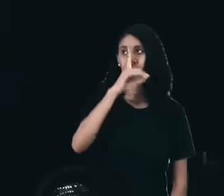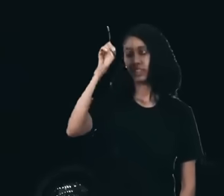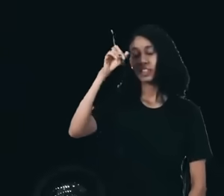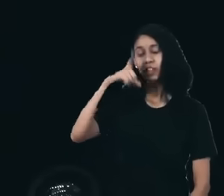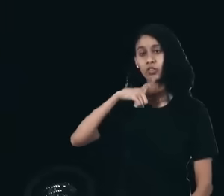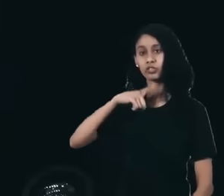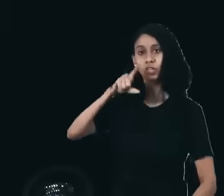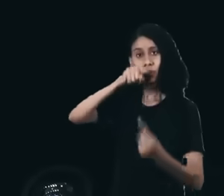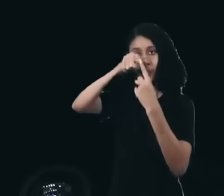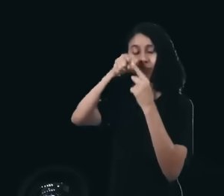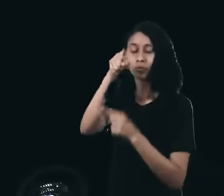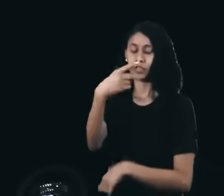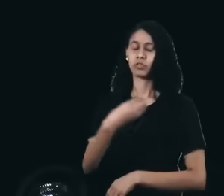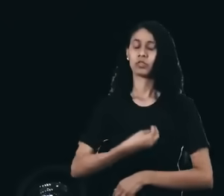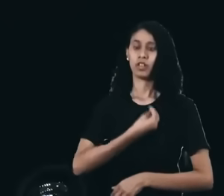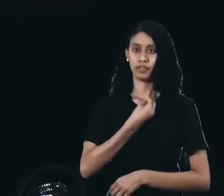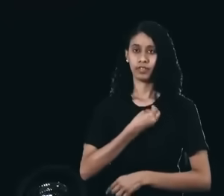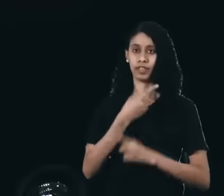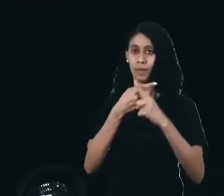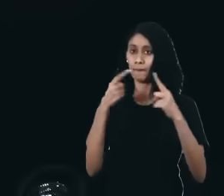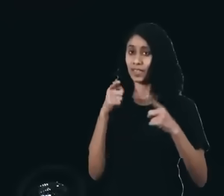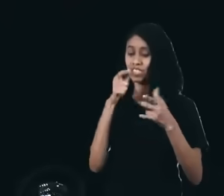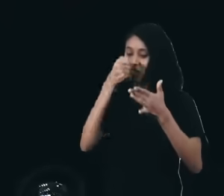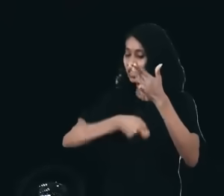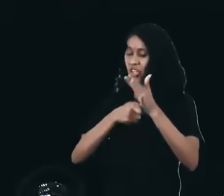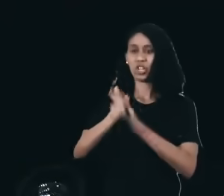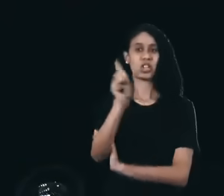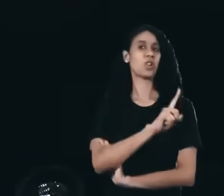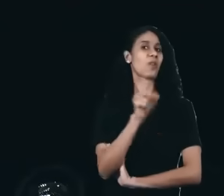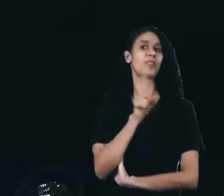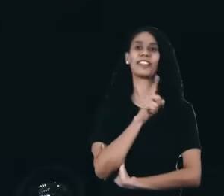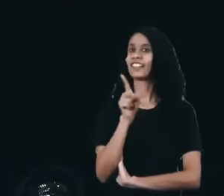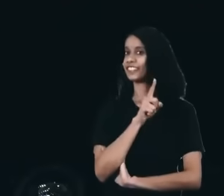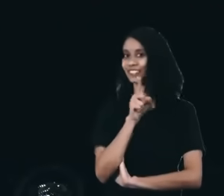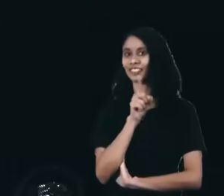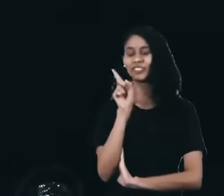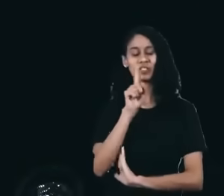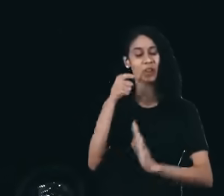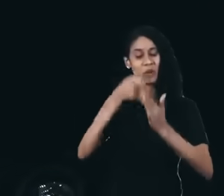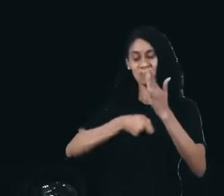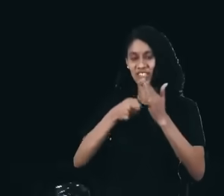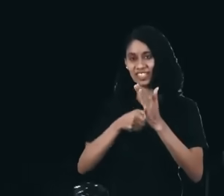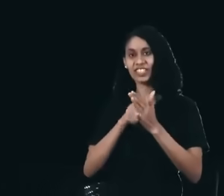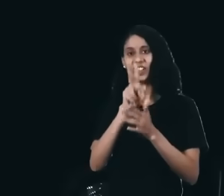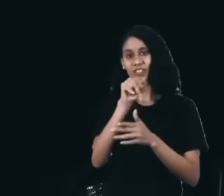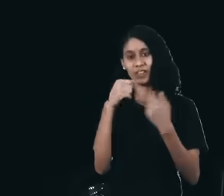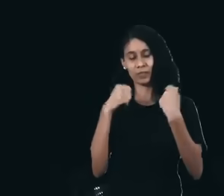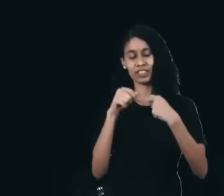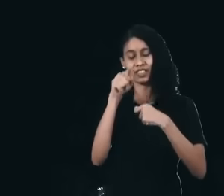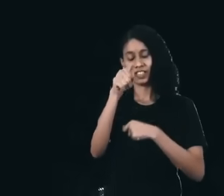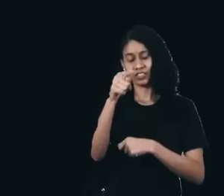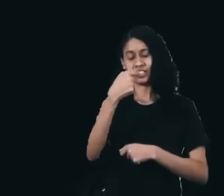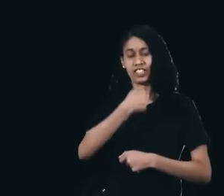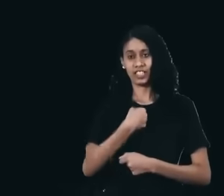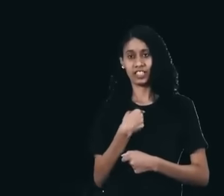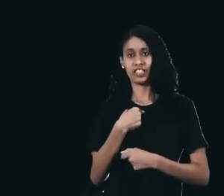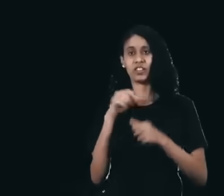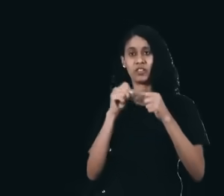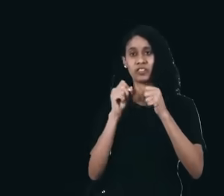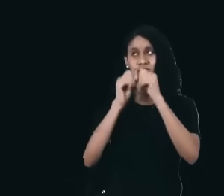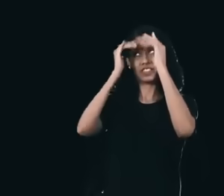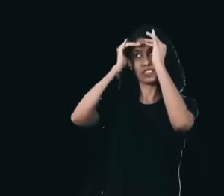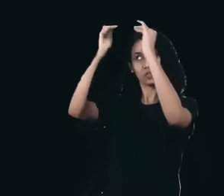chamado e um propósito para a sua vida, mas Ele não te obriga a cumprir, não é imposição. Vai requerer de mim e de você